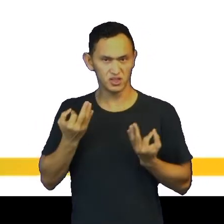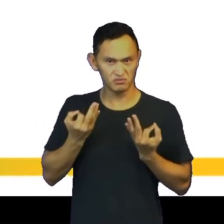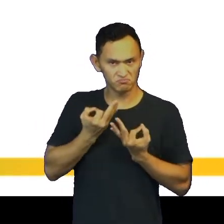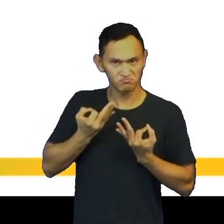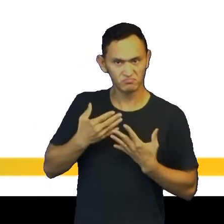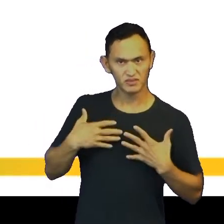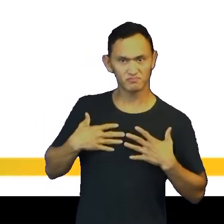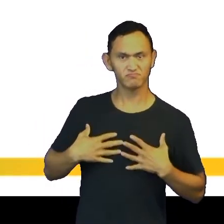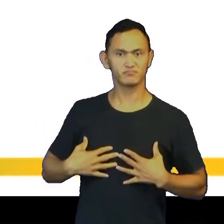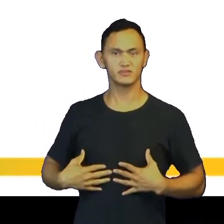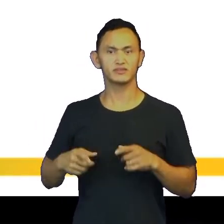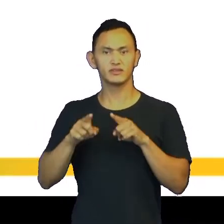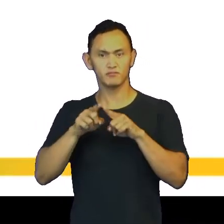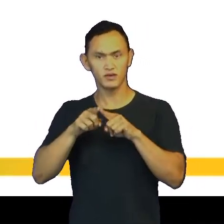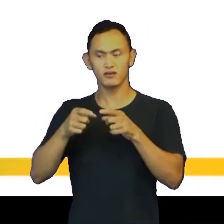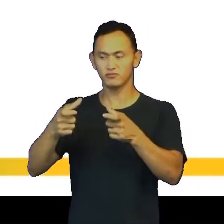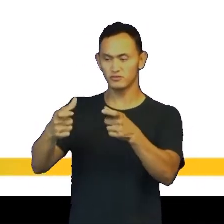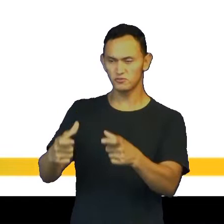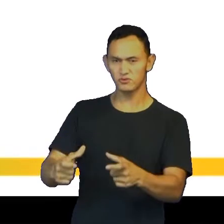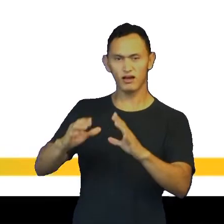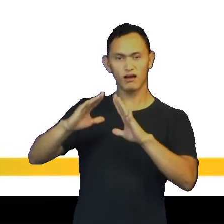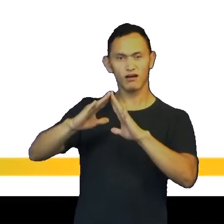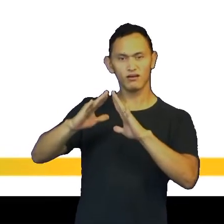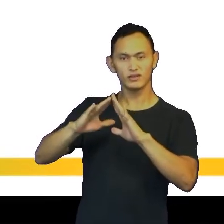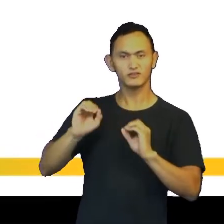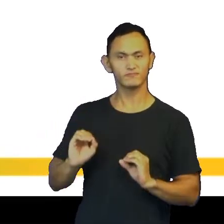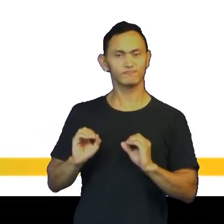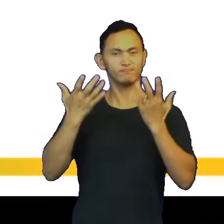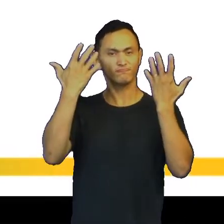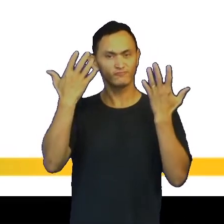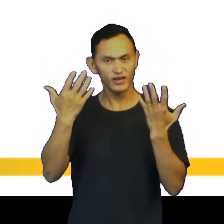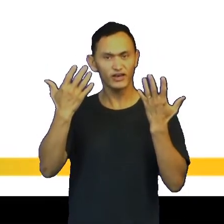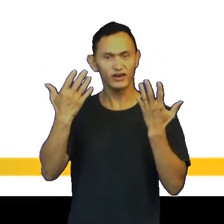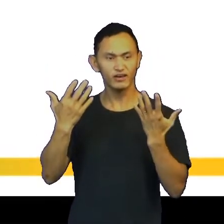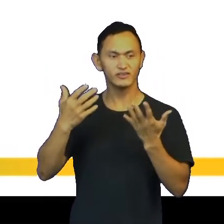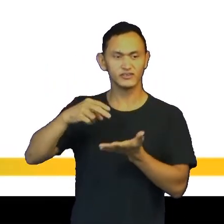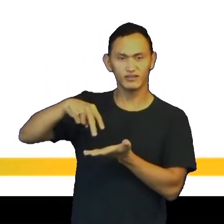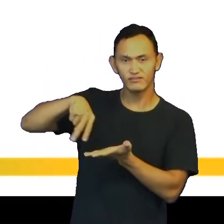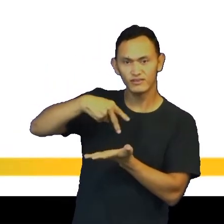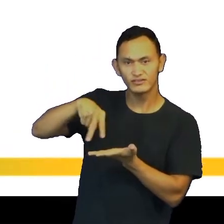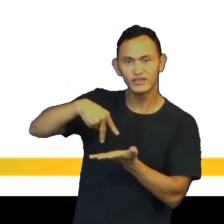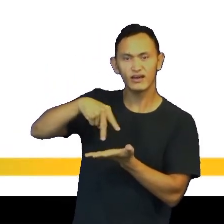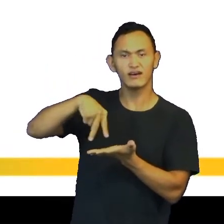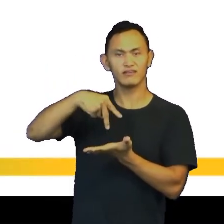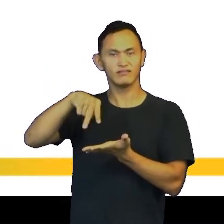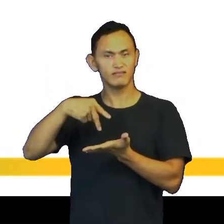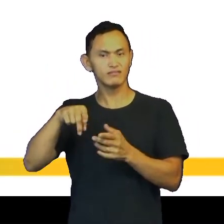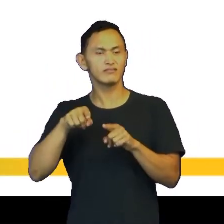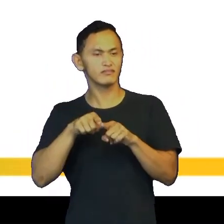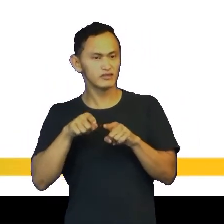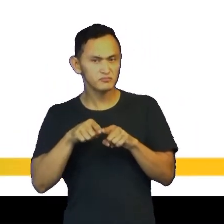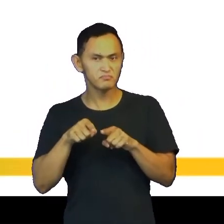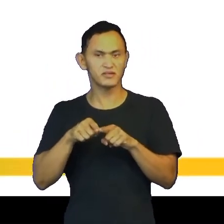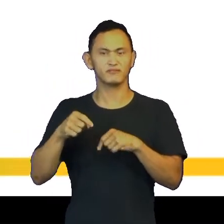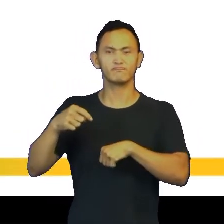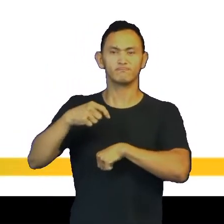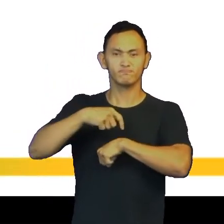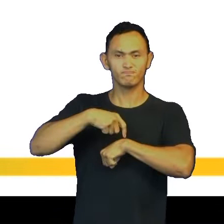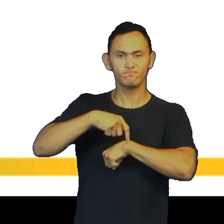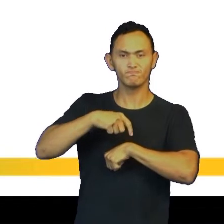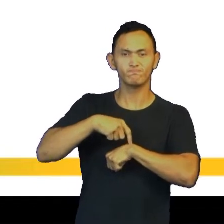aí o salões né de festa e de baile né as dançarinas de cancã né é uma época